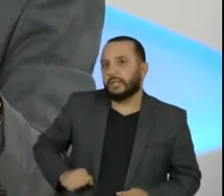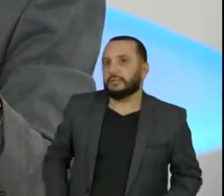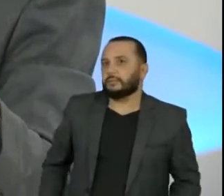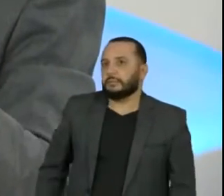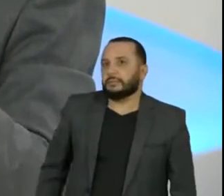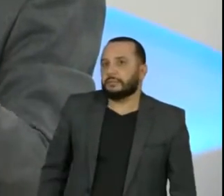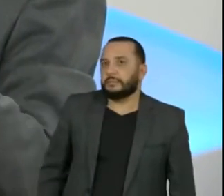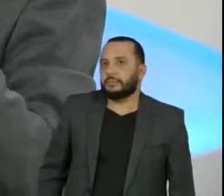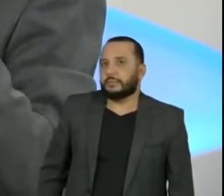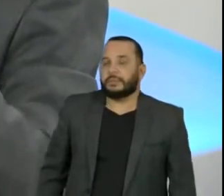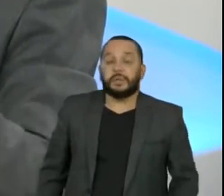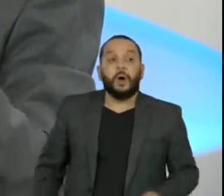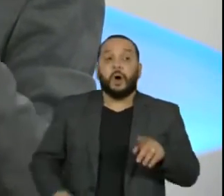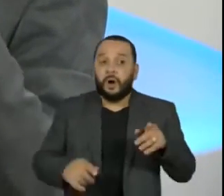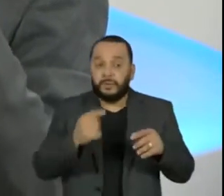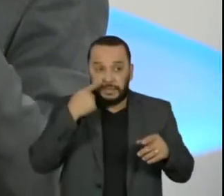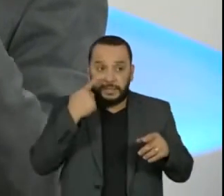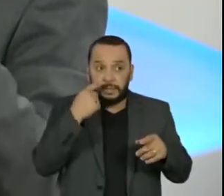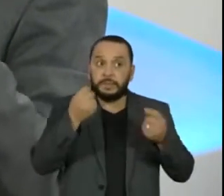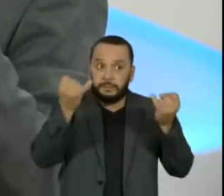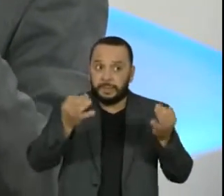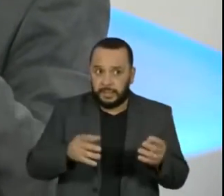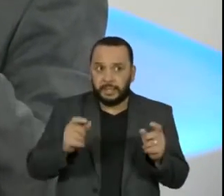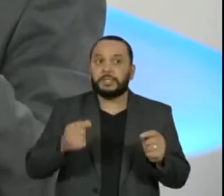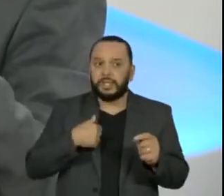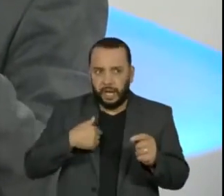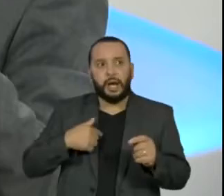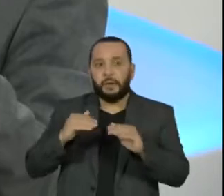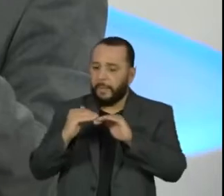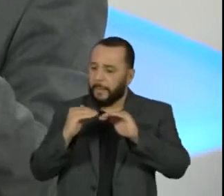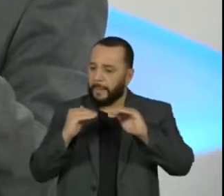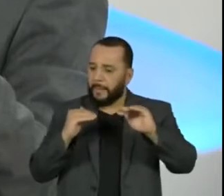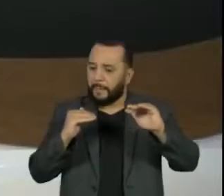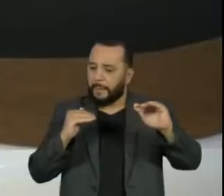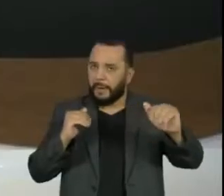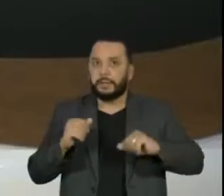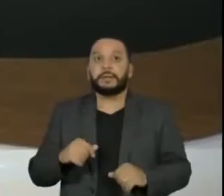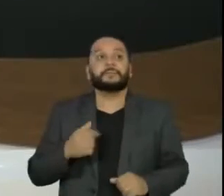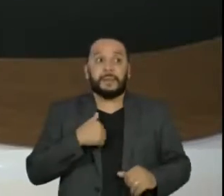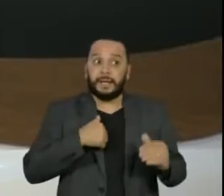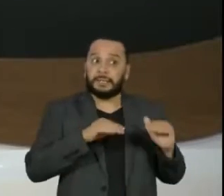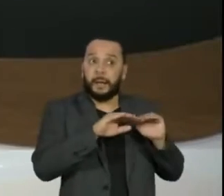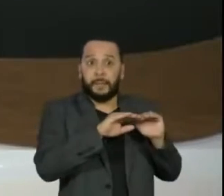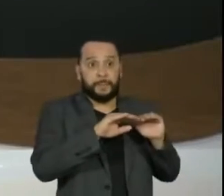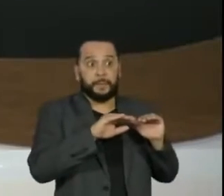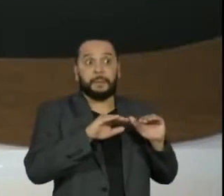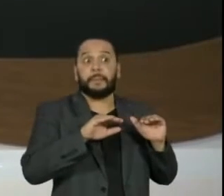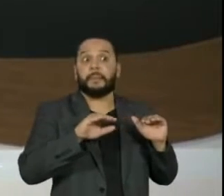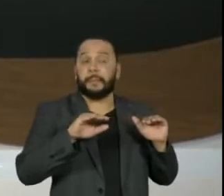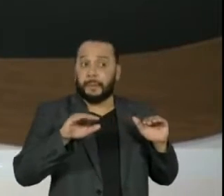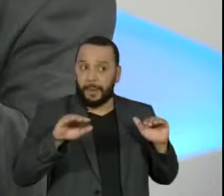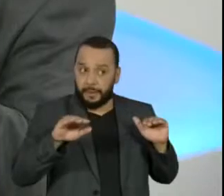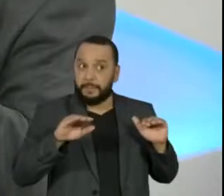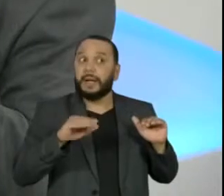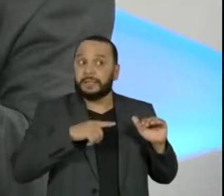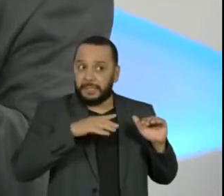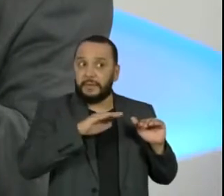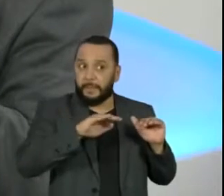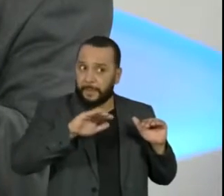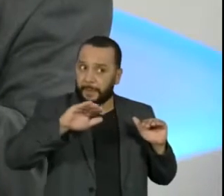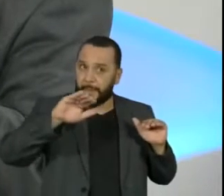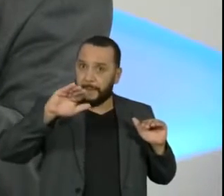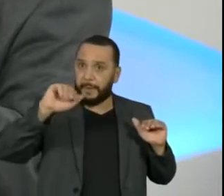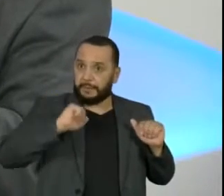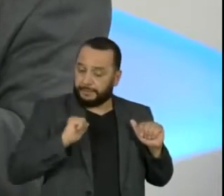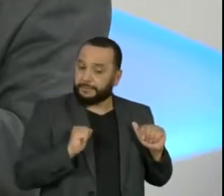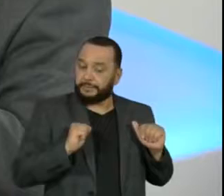fala que são níveis absolutamente estáveis. Mas estável num nível muito mais alto do que já esteve, não, né, ele cresceu. Porque